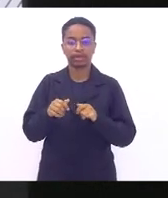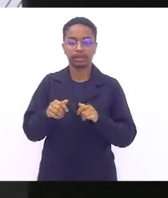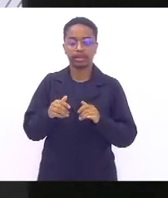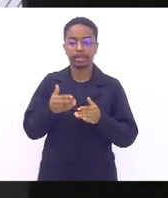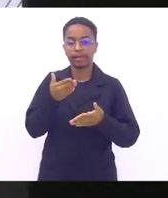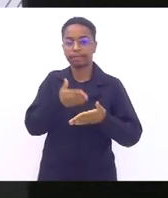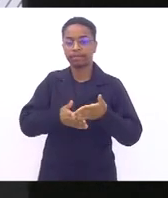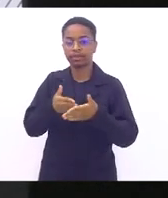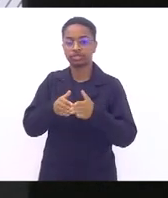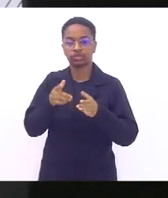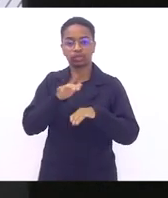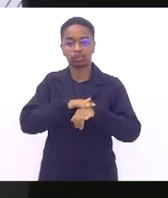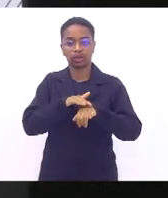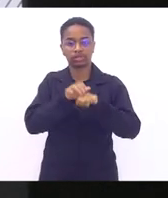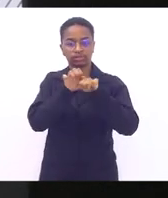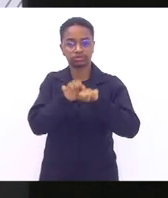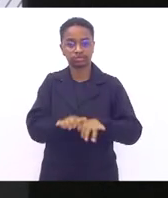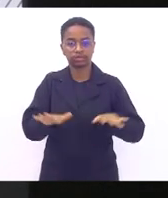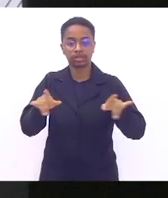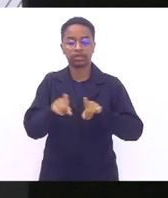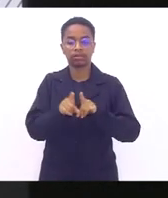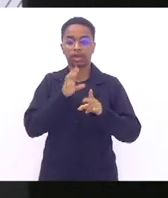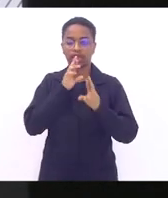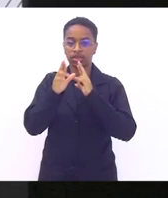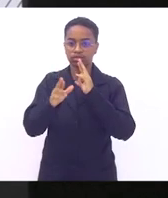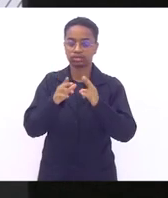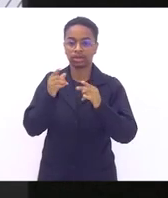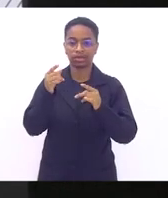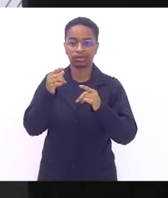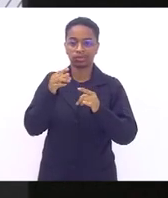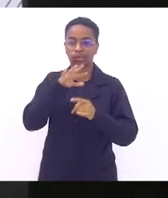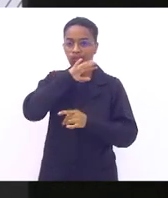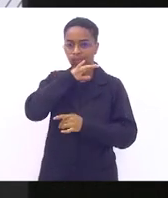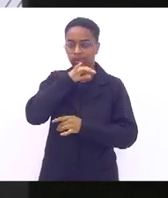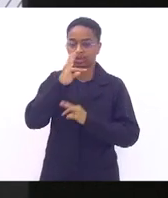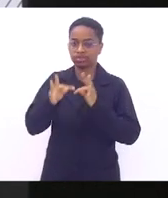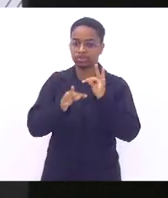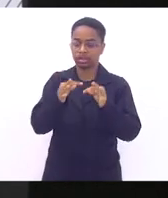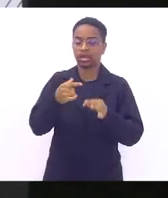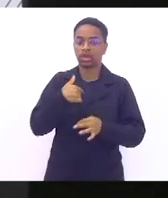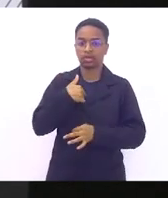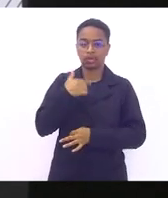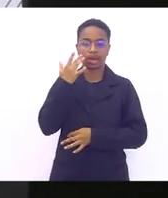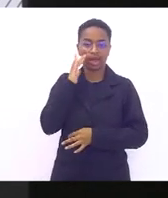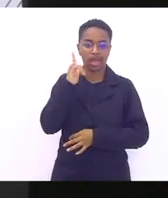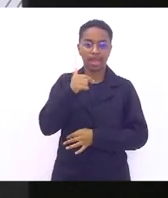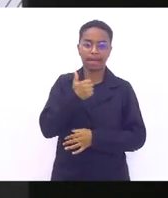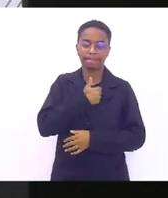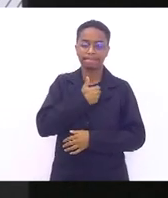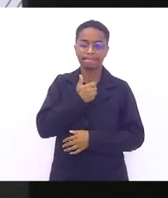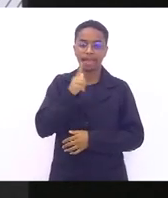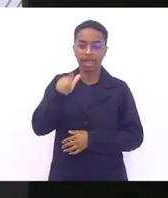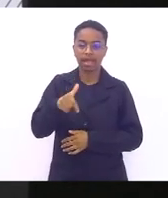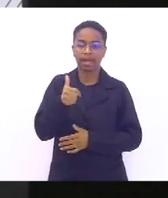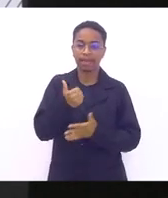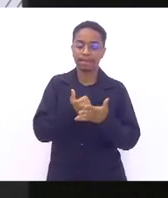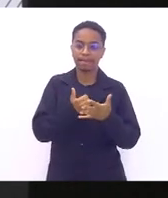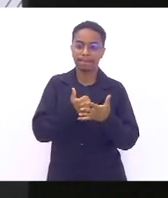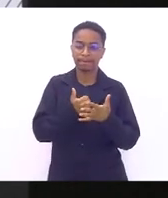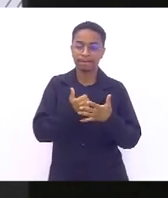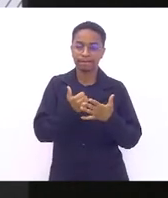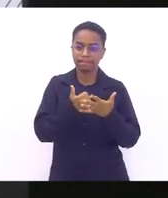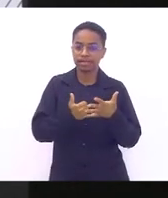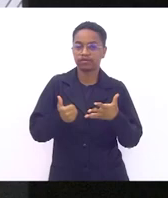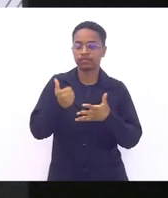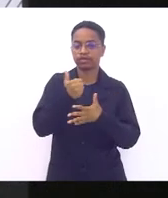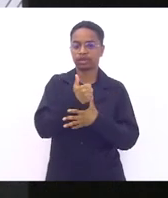nos resultados desfavoráveis do tratamento. Eu falo pessoalmente que tem sido um privilégio, se eu falar me emociono aqui, mas assim, tem